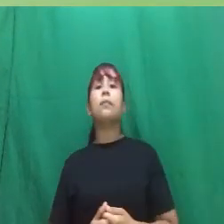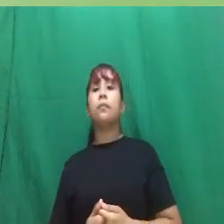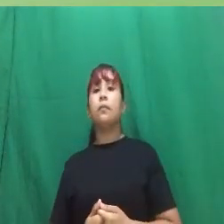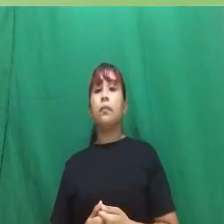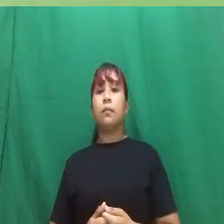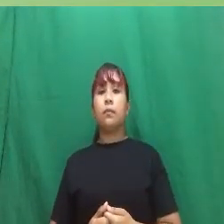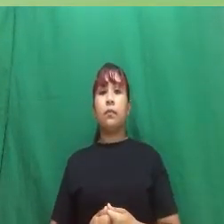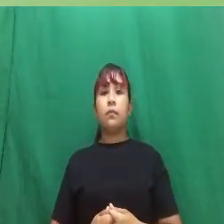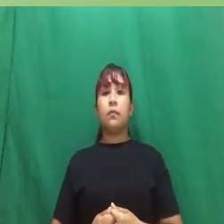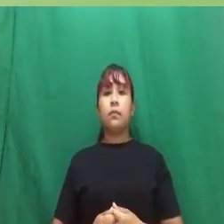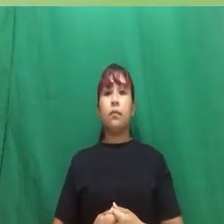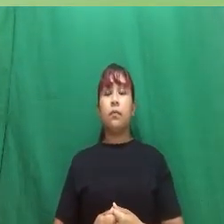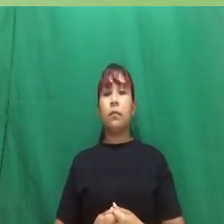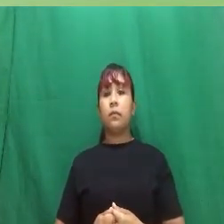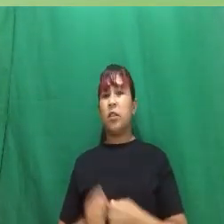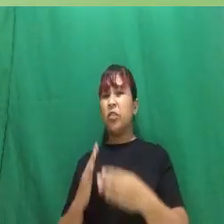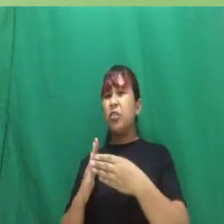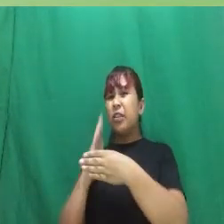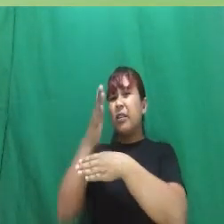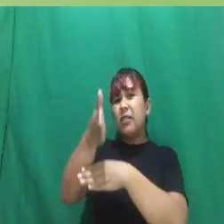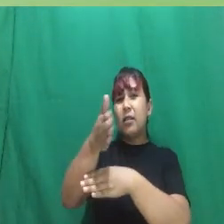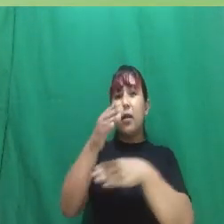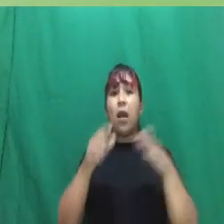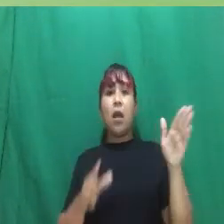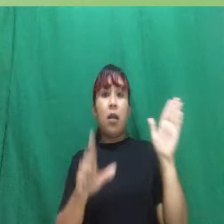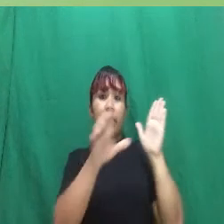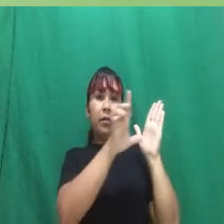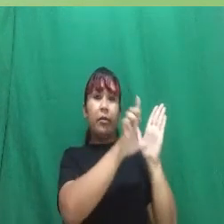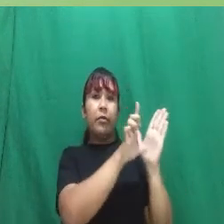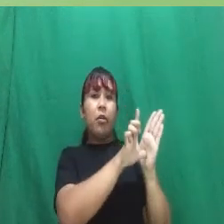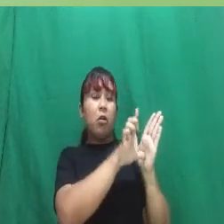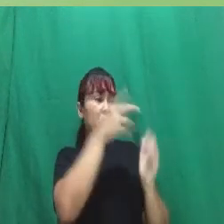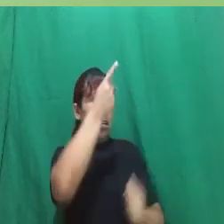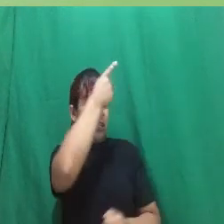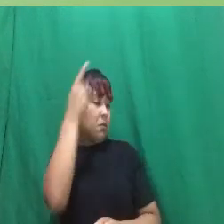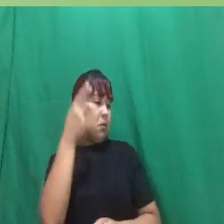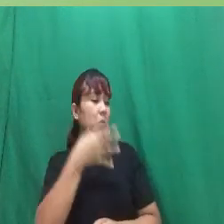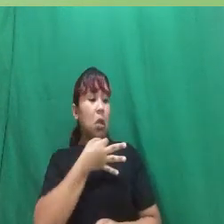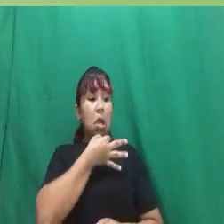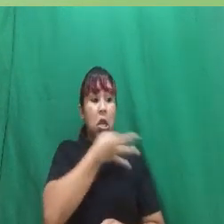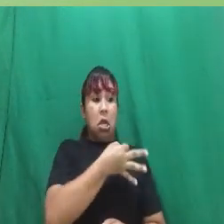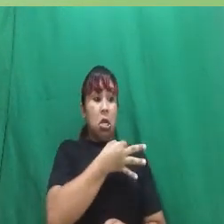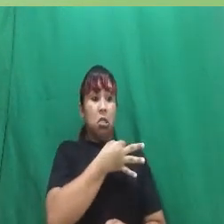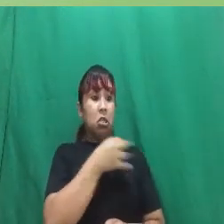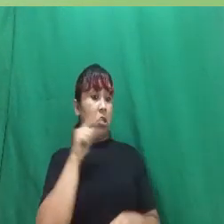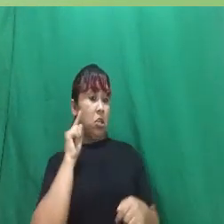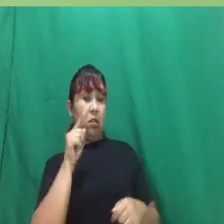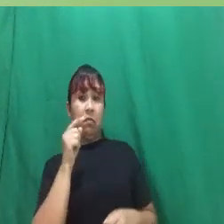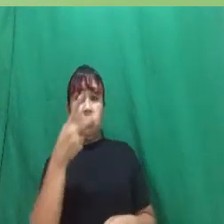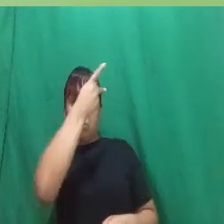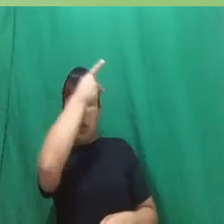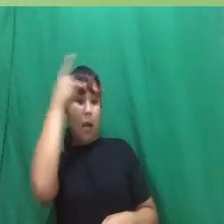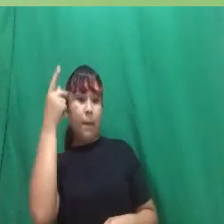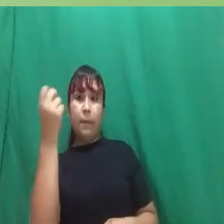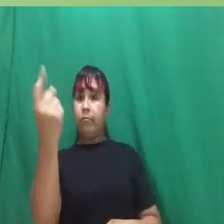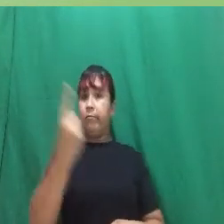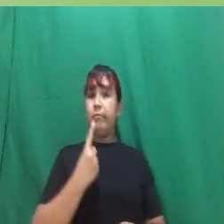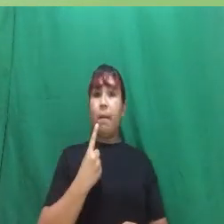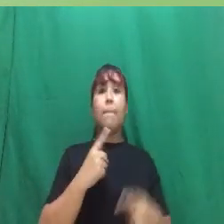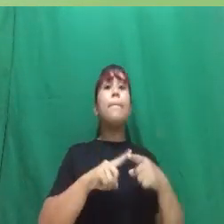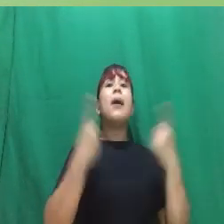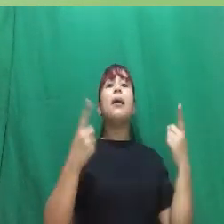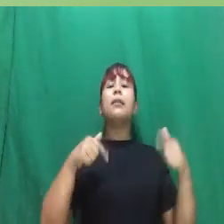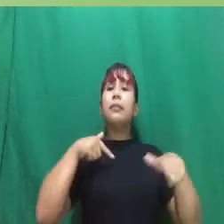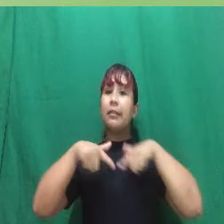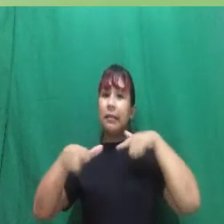Não acreditar que você, por ser negro, desempenha tal função. E